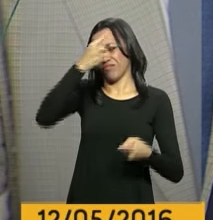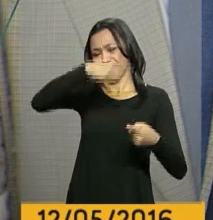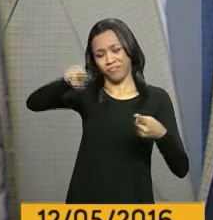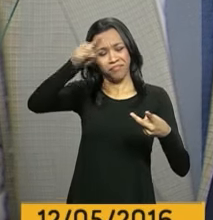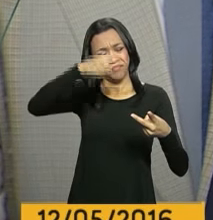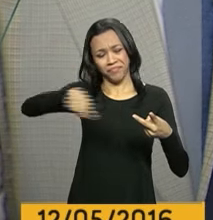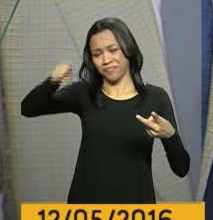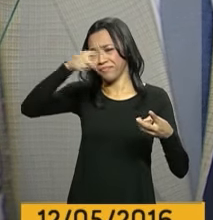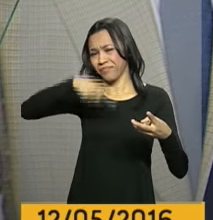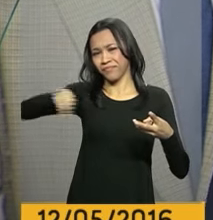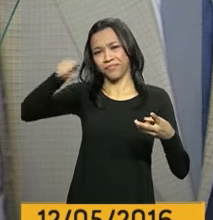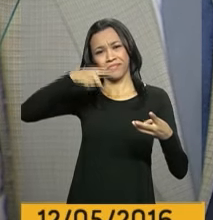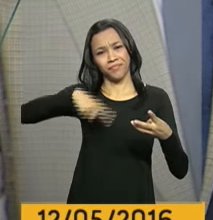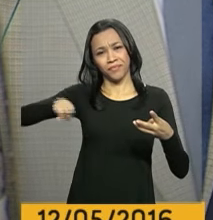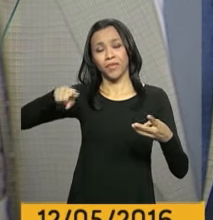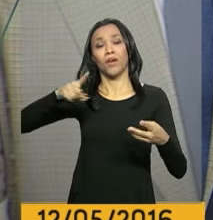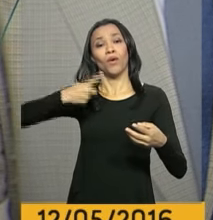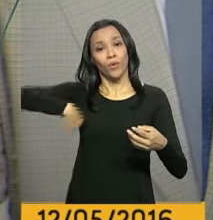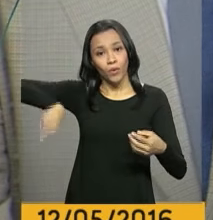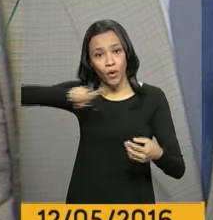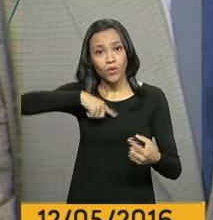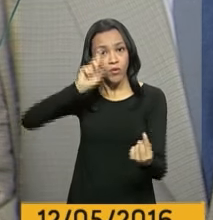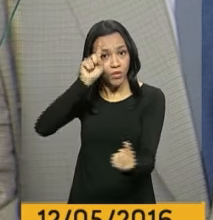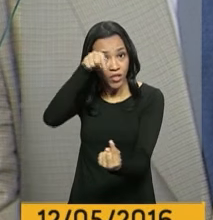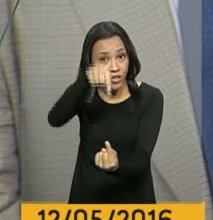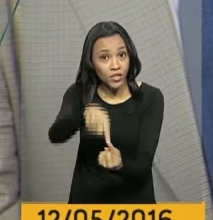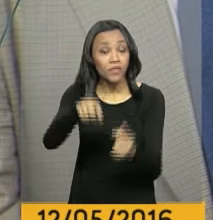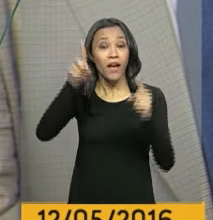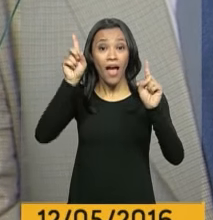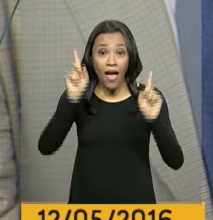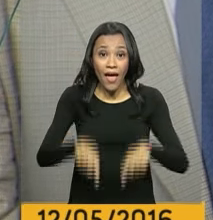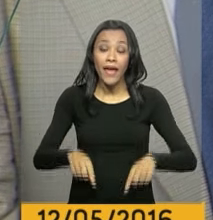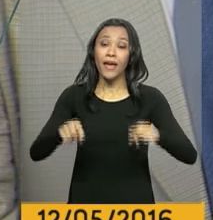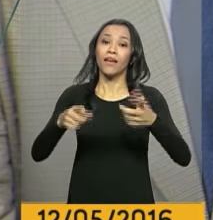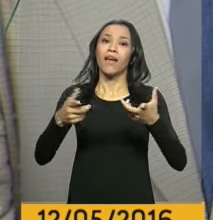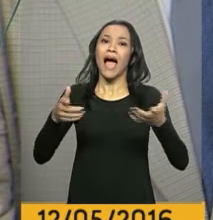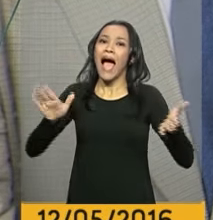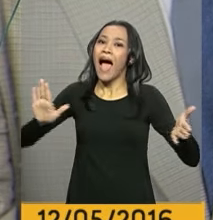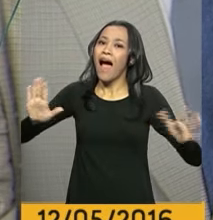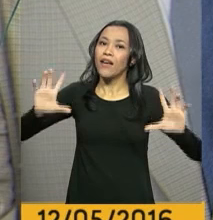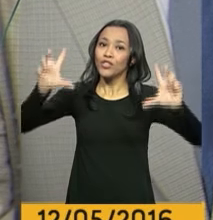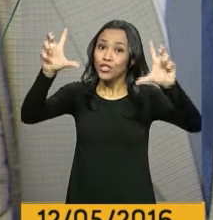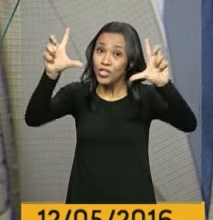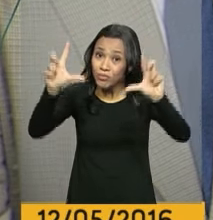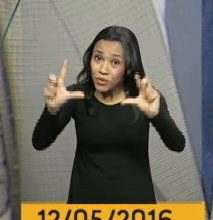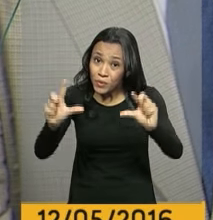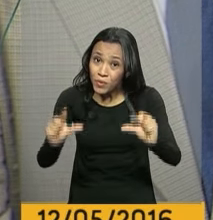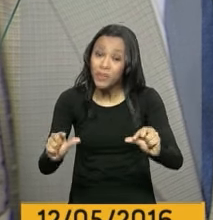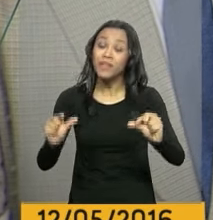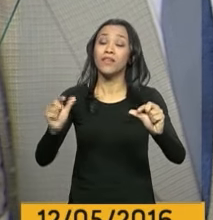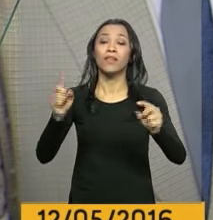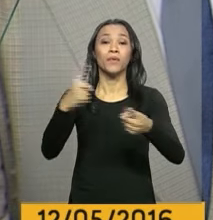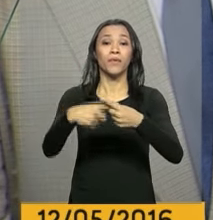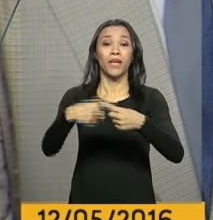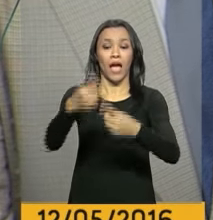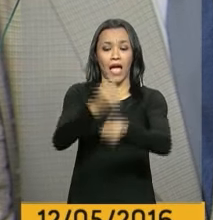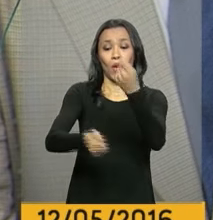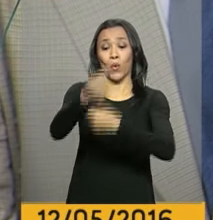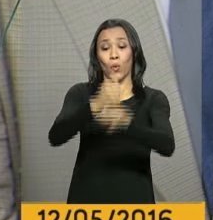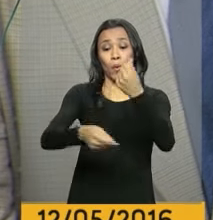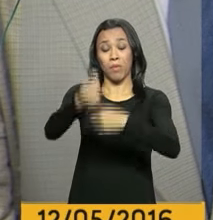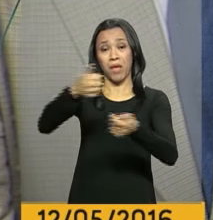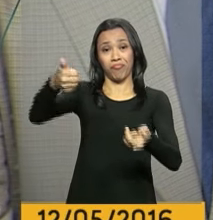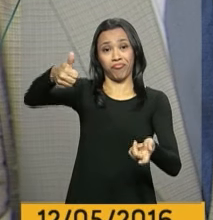é estancar o processo de queda livre na atividade econômica, que tem levado ao aumento do